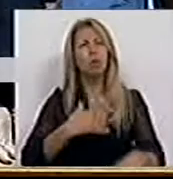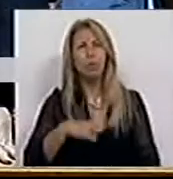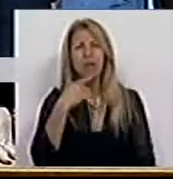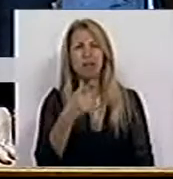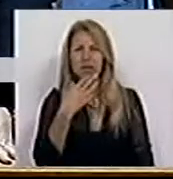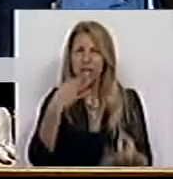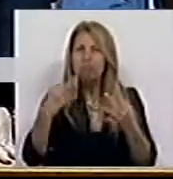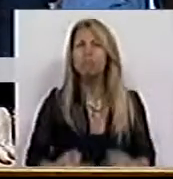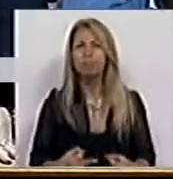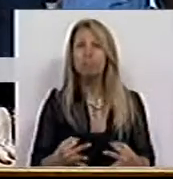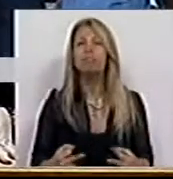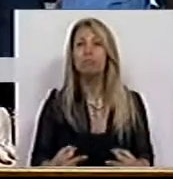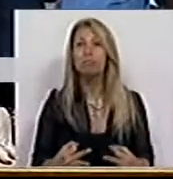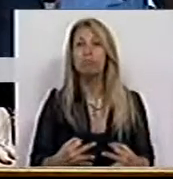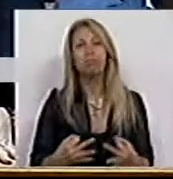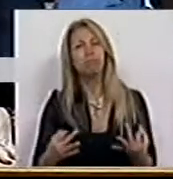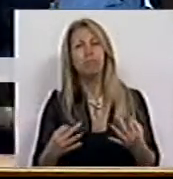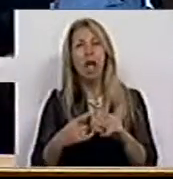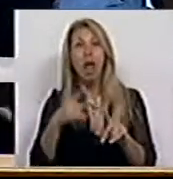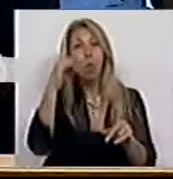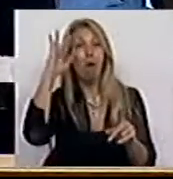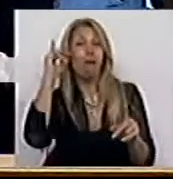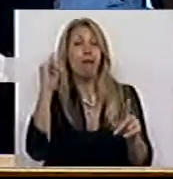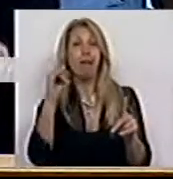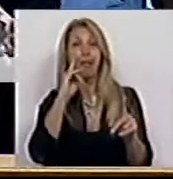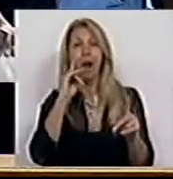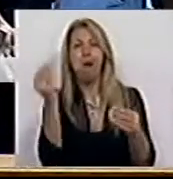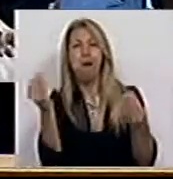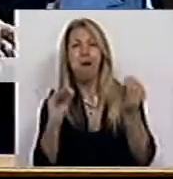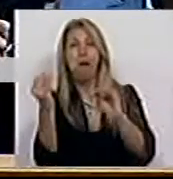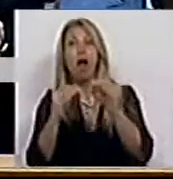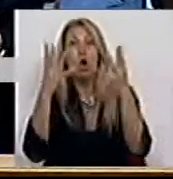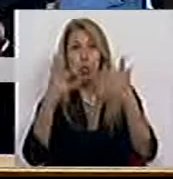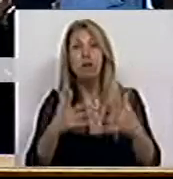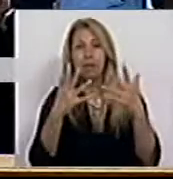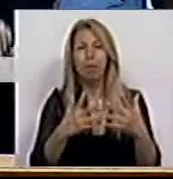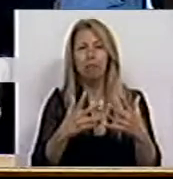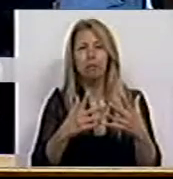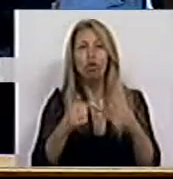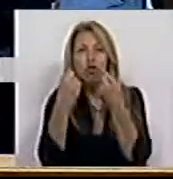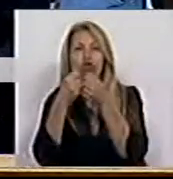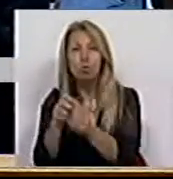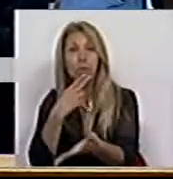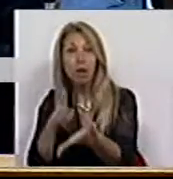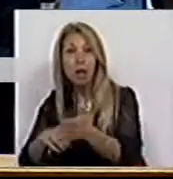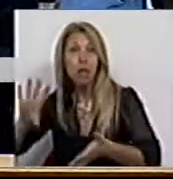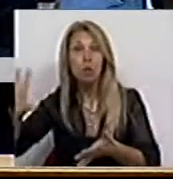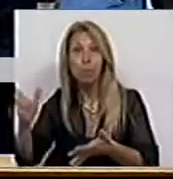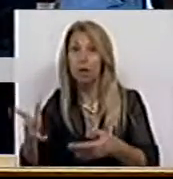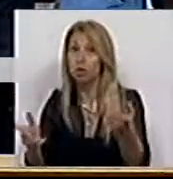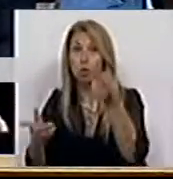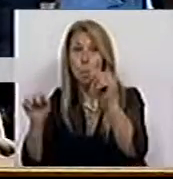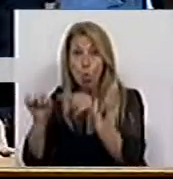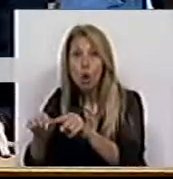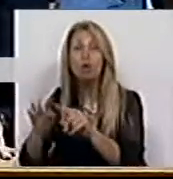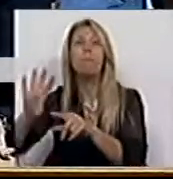sinceridade que a engenharia criativa dos números do orçamento não esconde de forma nenhuma a realidade de um país que é hoje mais pobre, mais